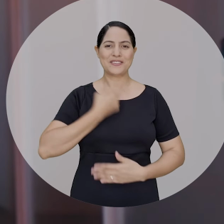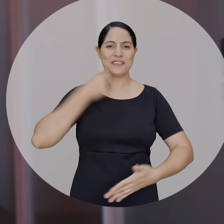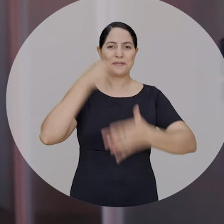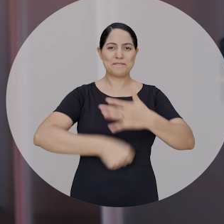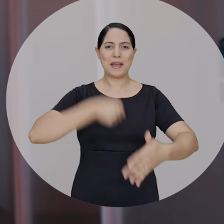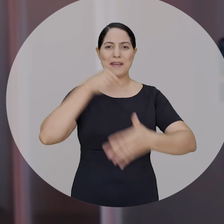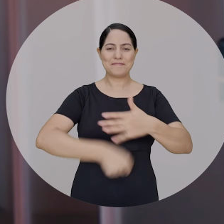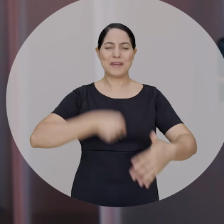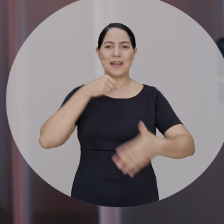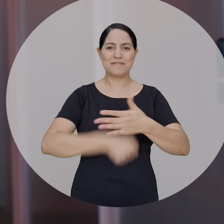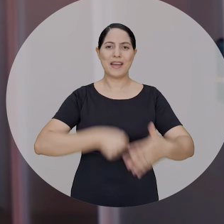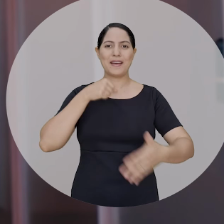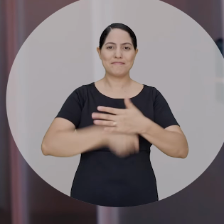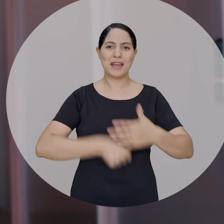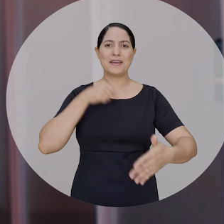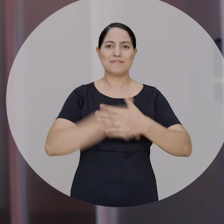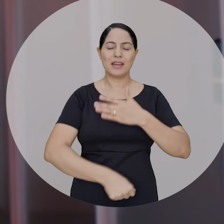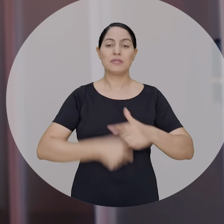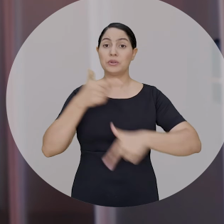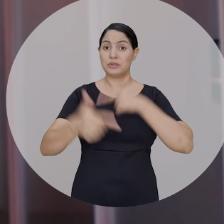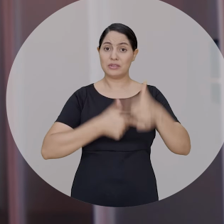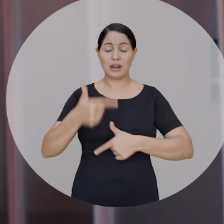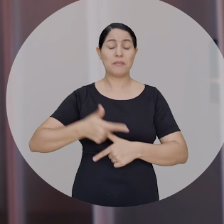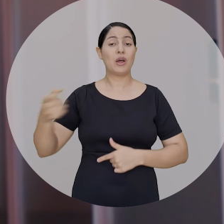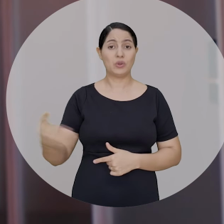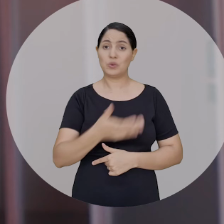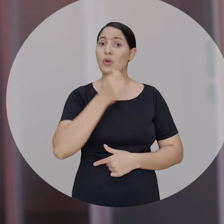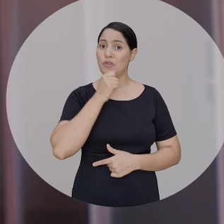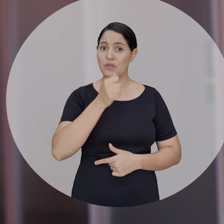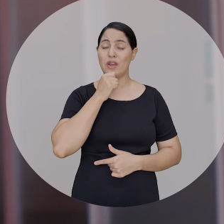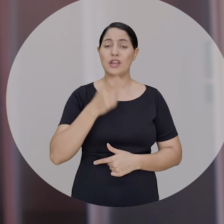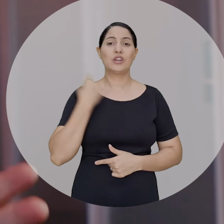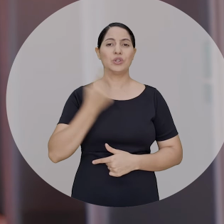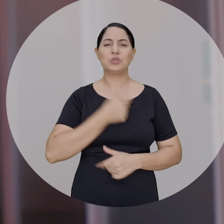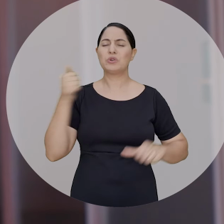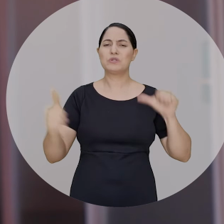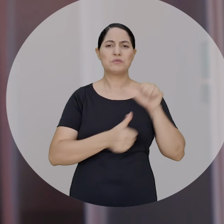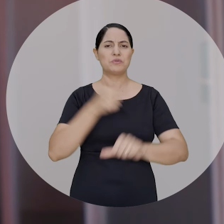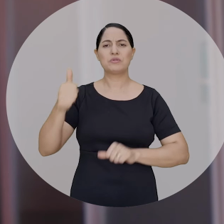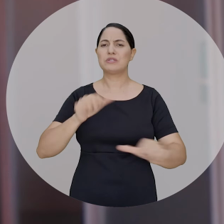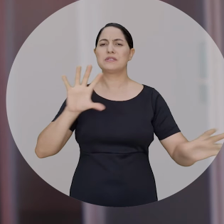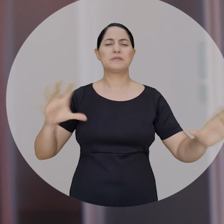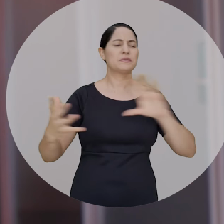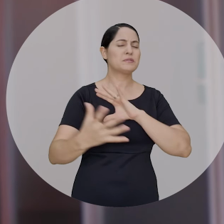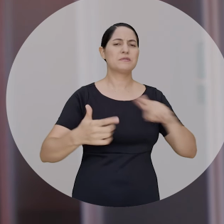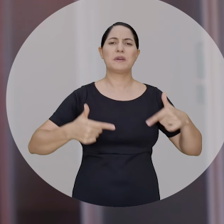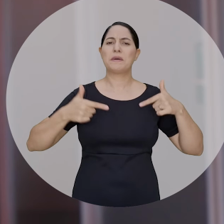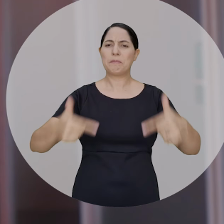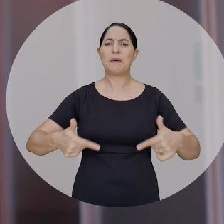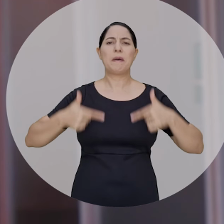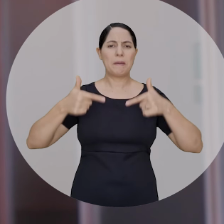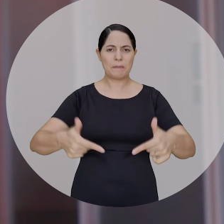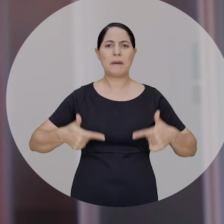mais que eu afirmo: esse trabalho só está começando. O nosso desejo de mudança e evolução se fortalece a cada novo dia, com